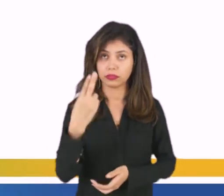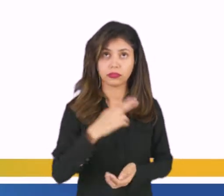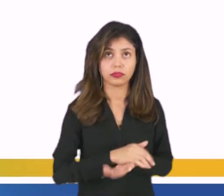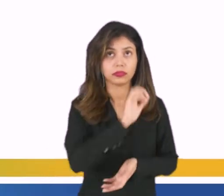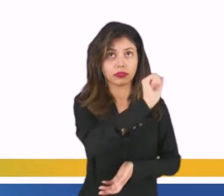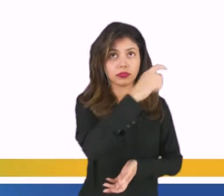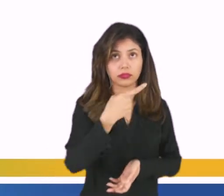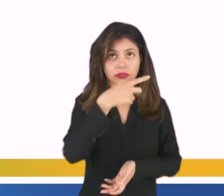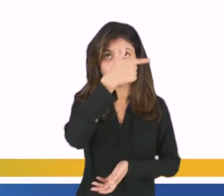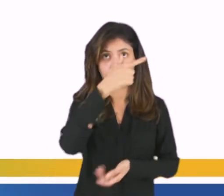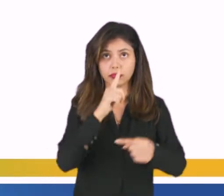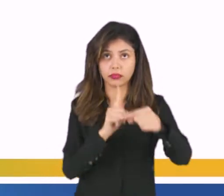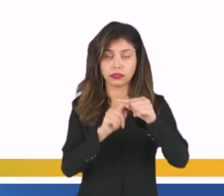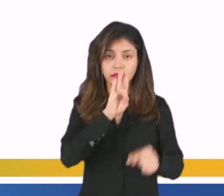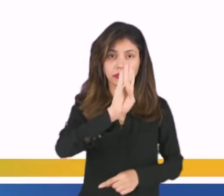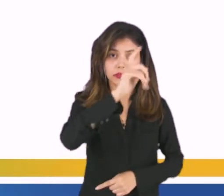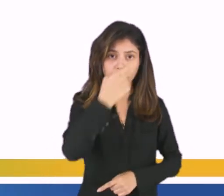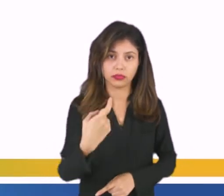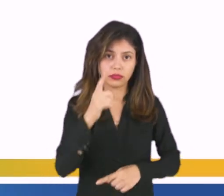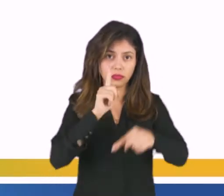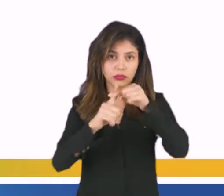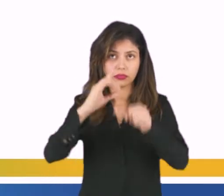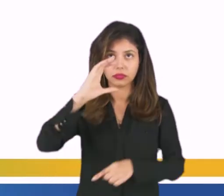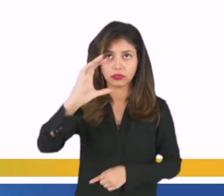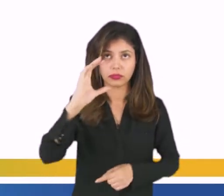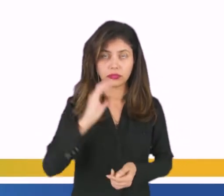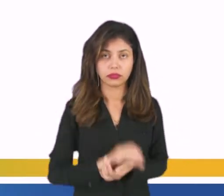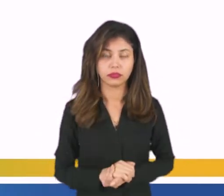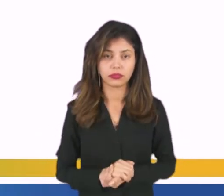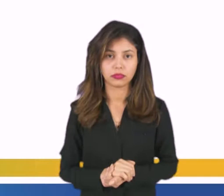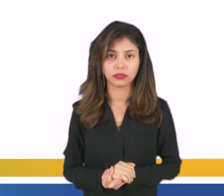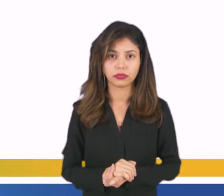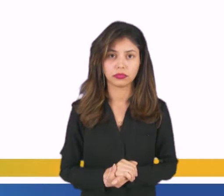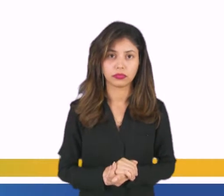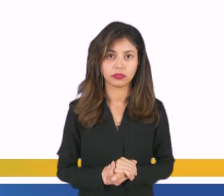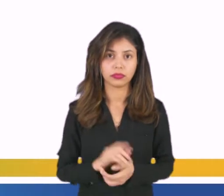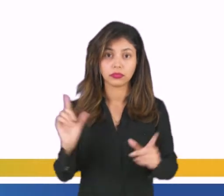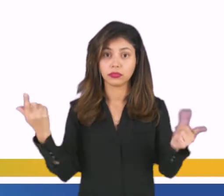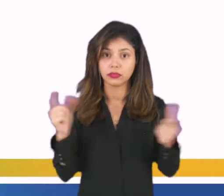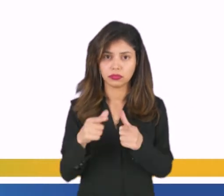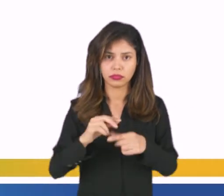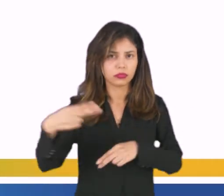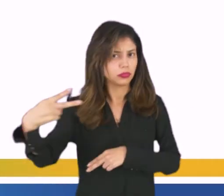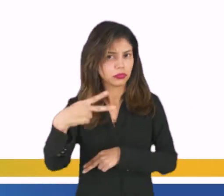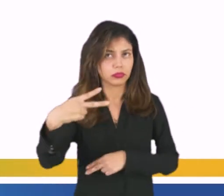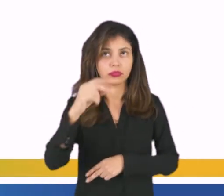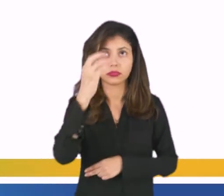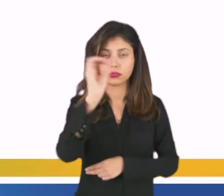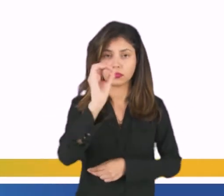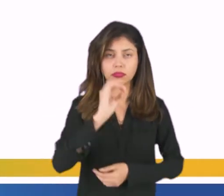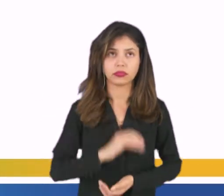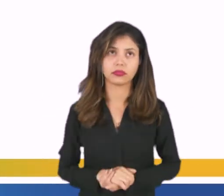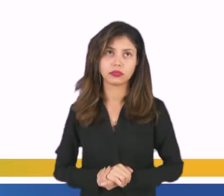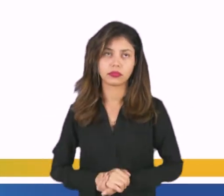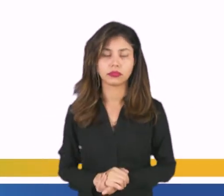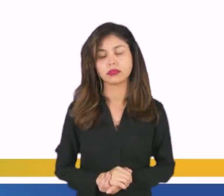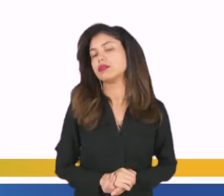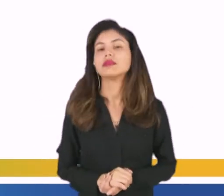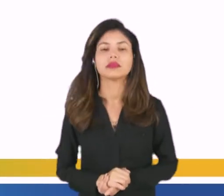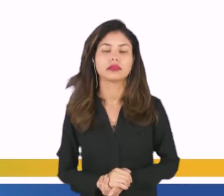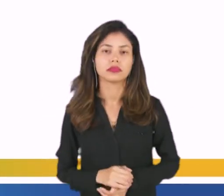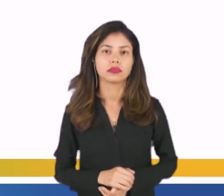ou ax² mais bx mais c menor ou igual a zero.